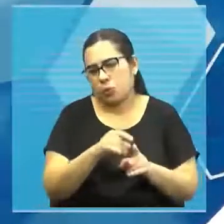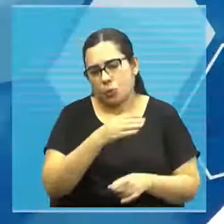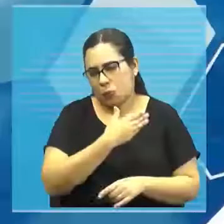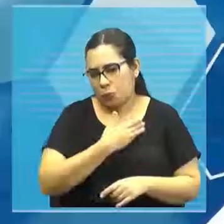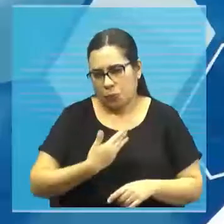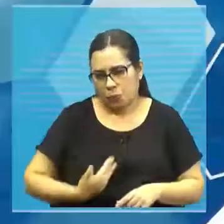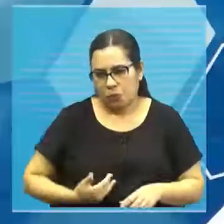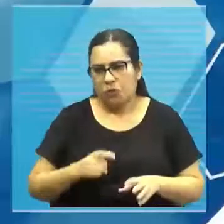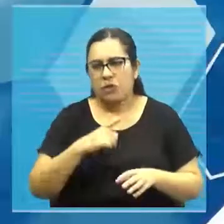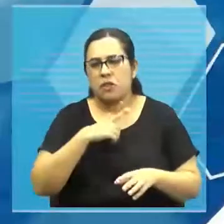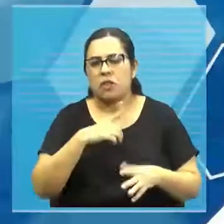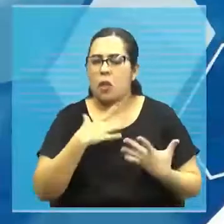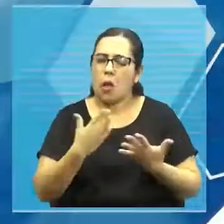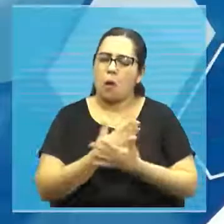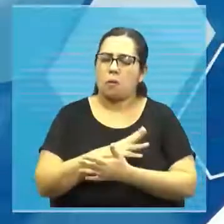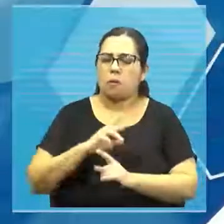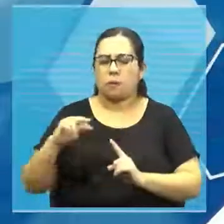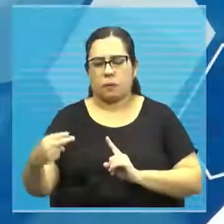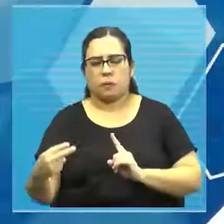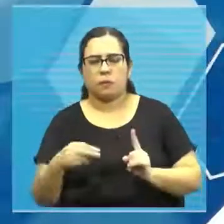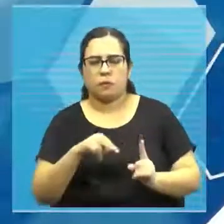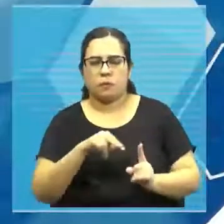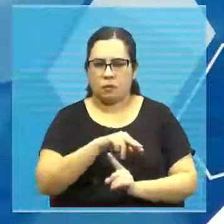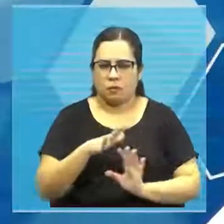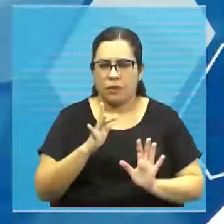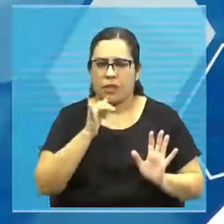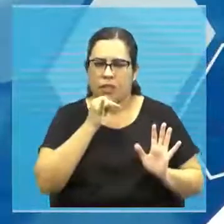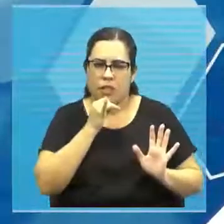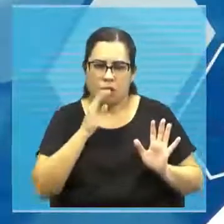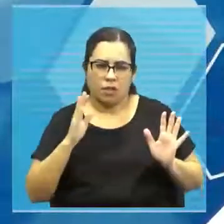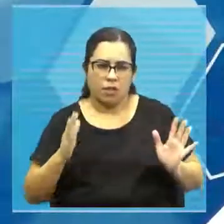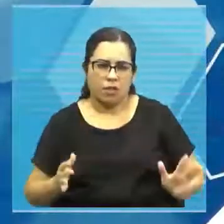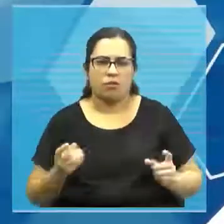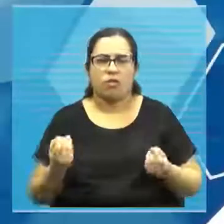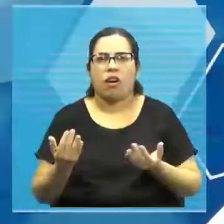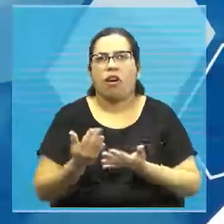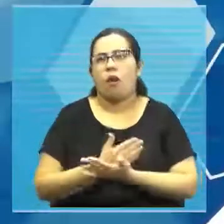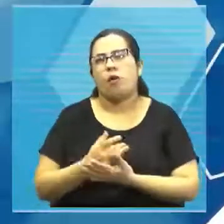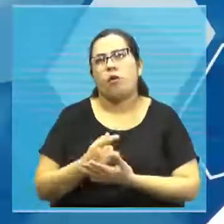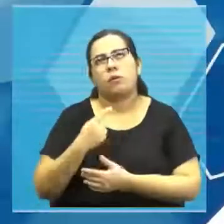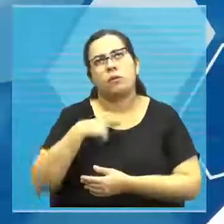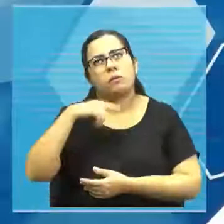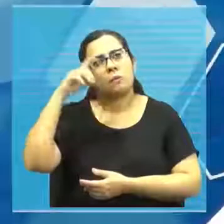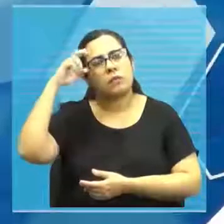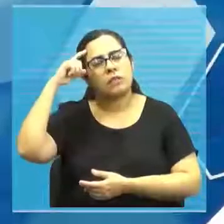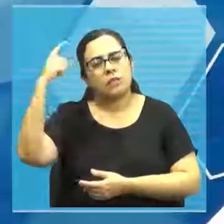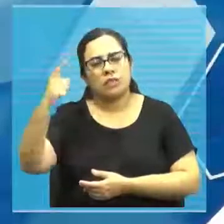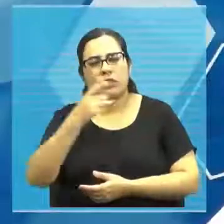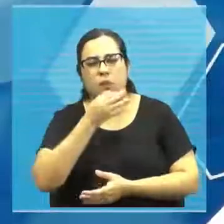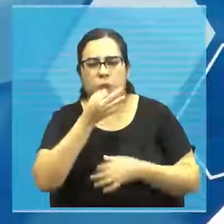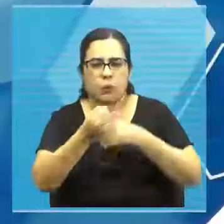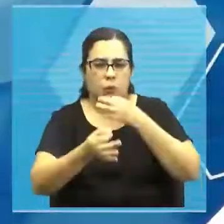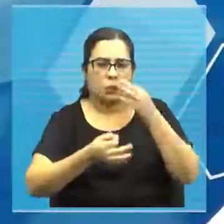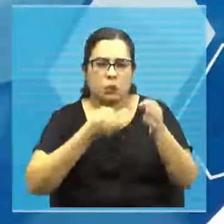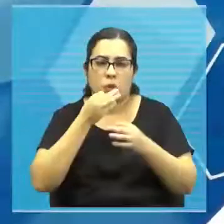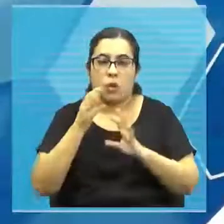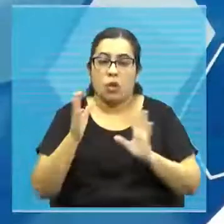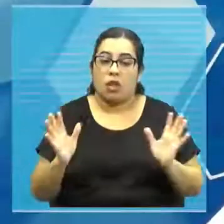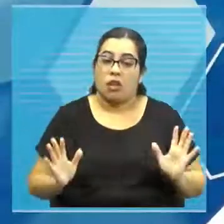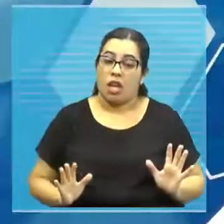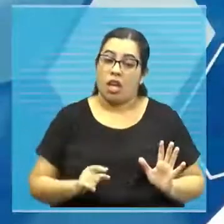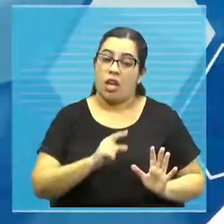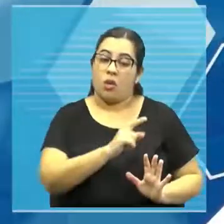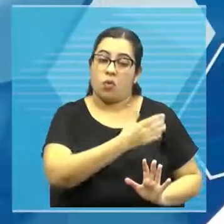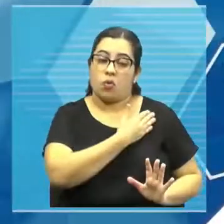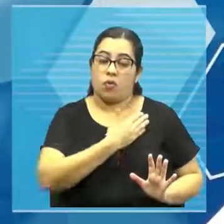a gente tem algumas visões por exemplo tem uma visão que entende que o estado não deve intervir